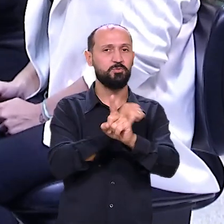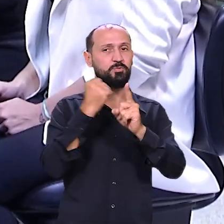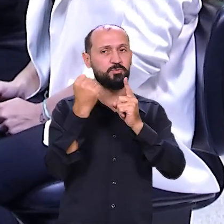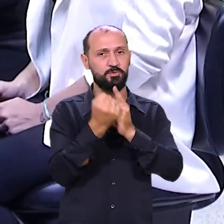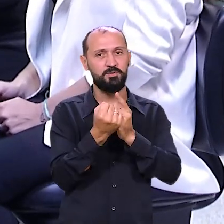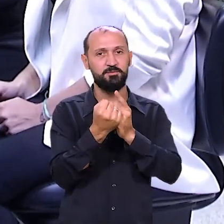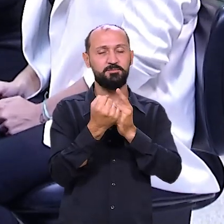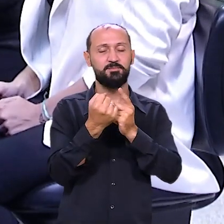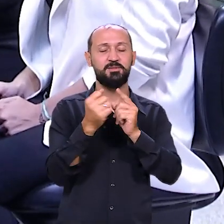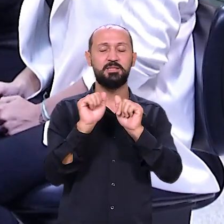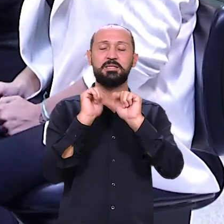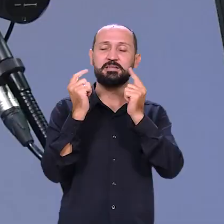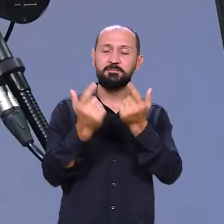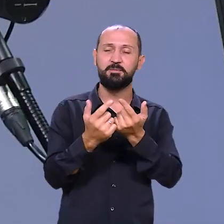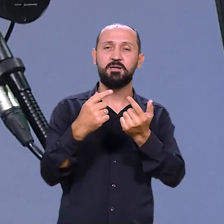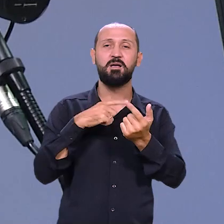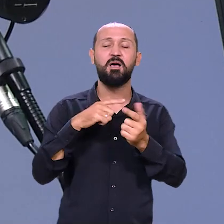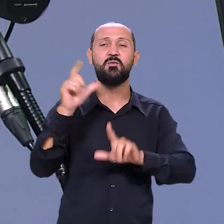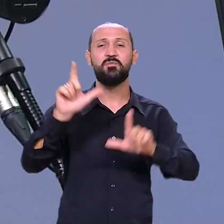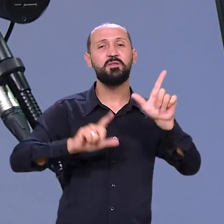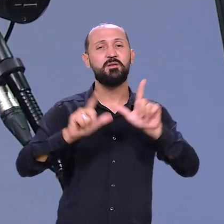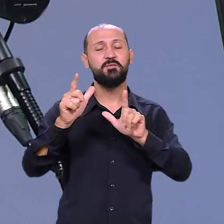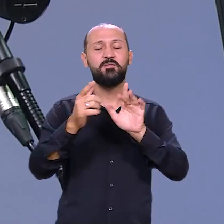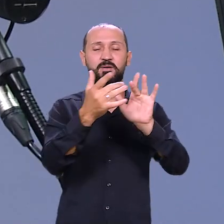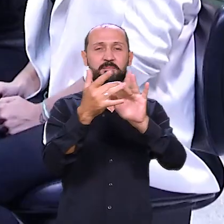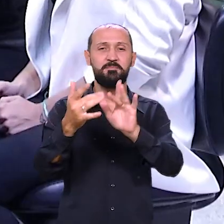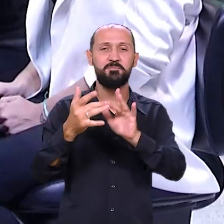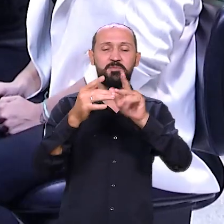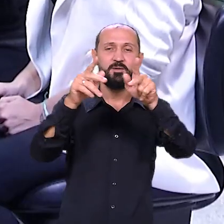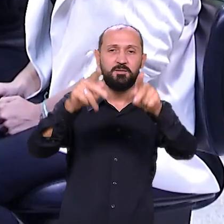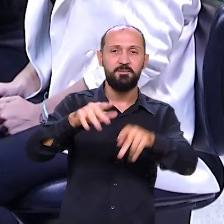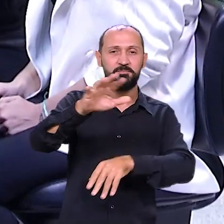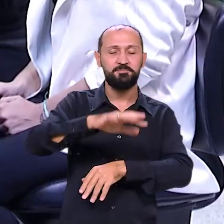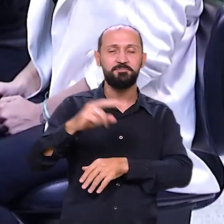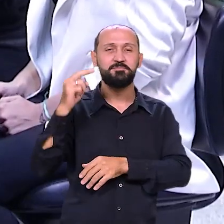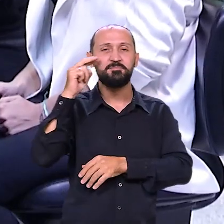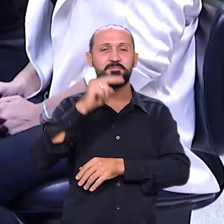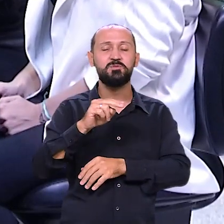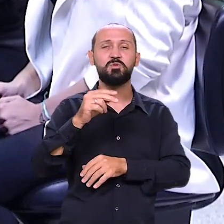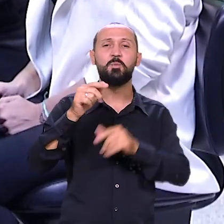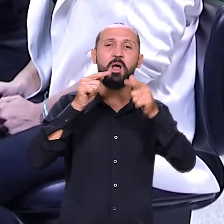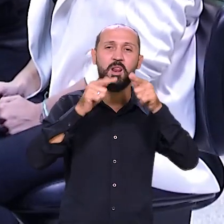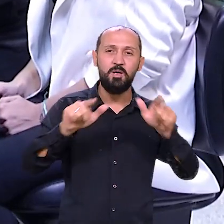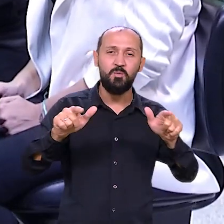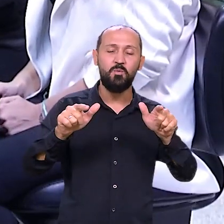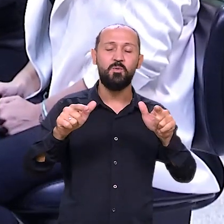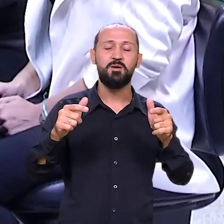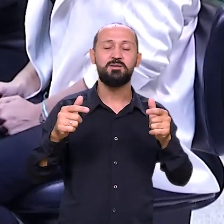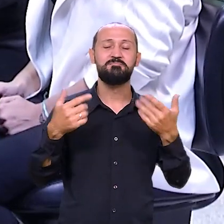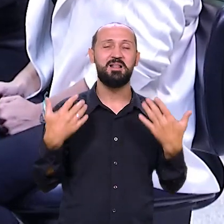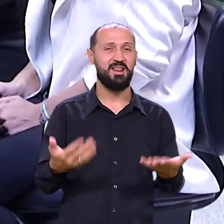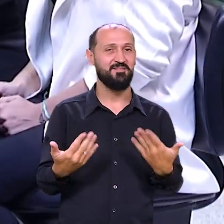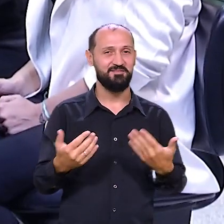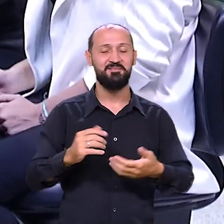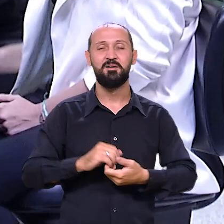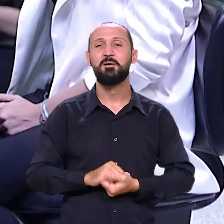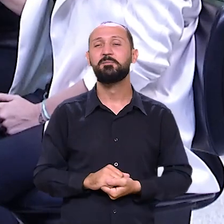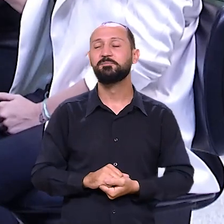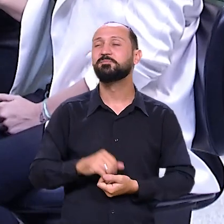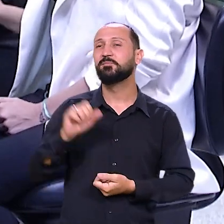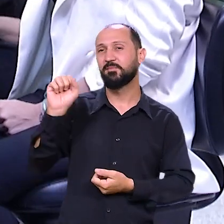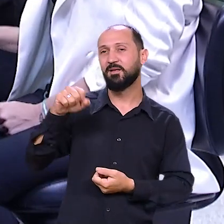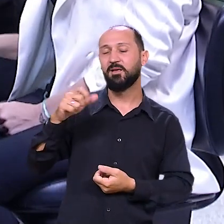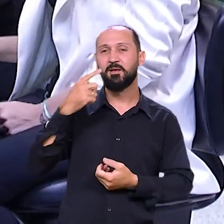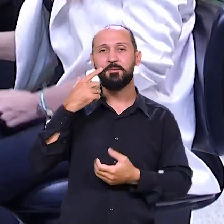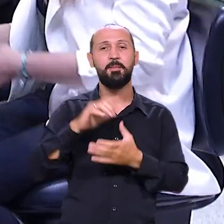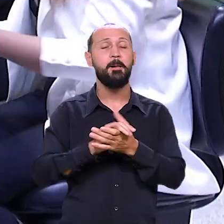sociedade da Assembleia Legislativa, a TV também tenta se aproximar do seu público por uma linguagem um pouco mais descomplicada, né?